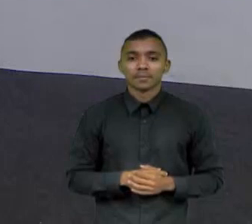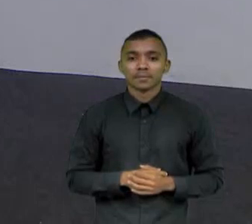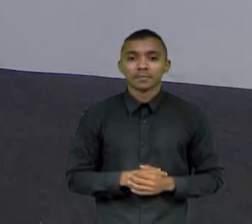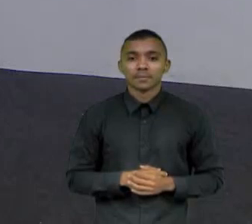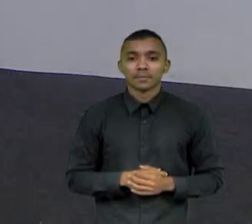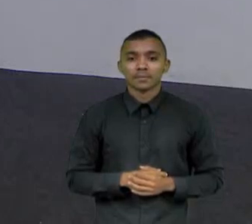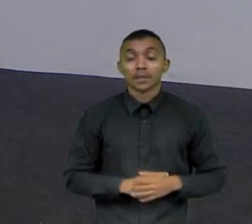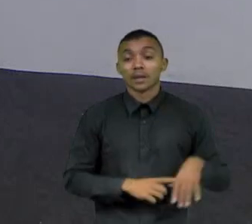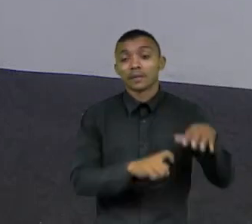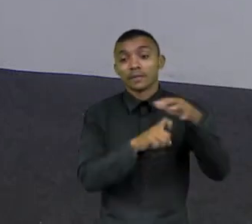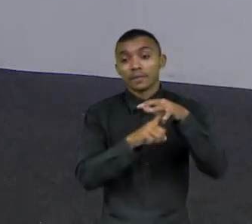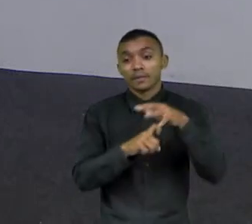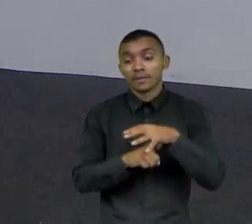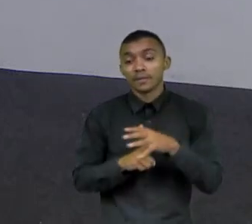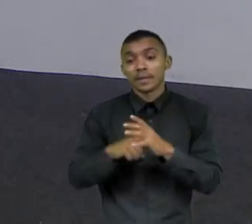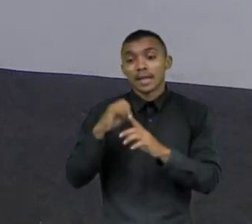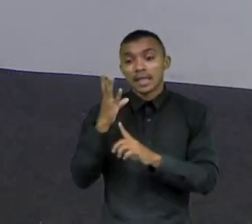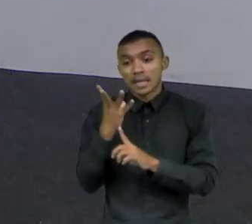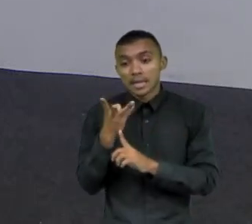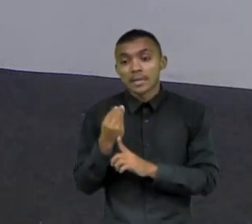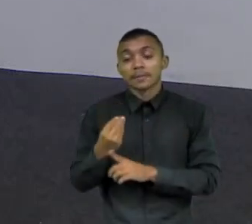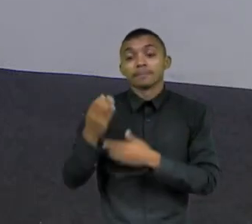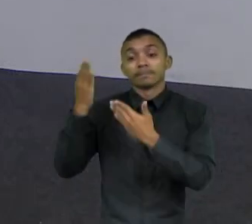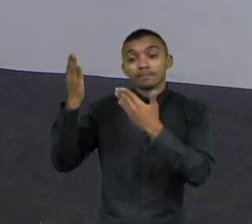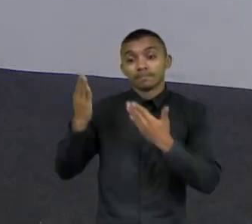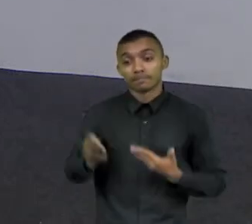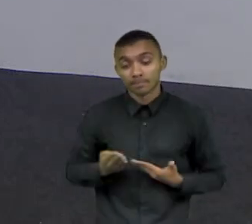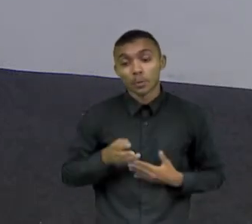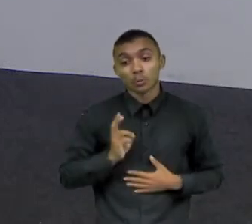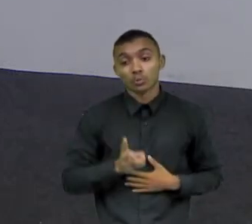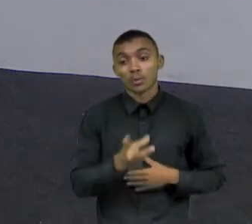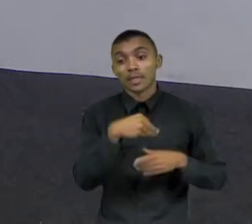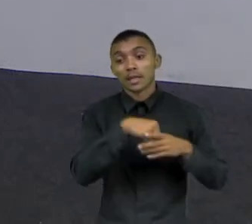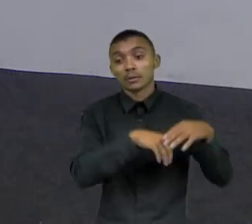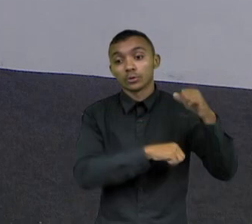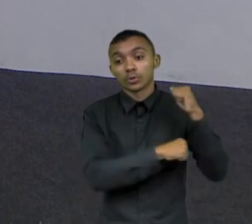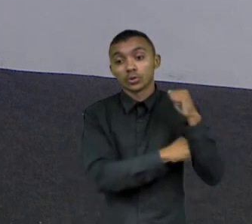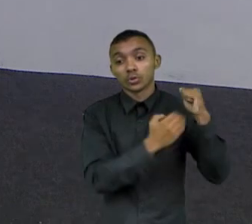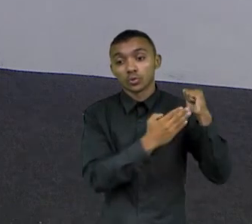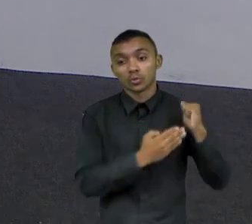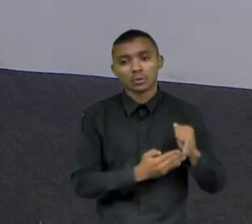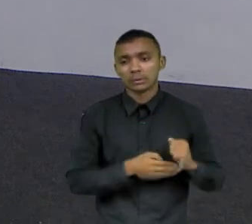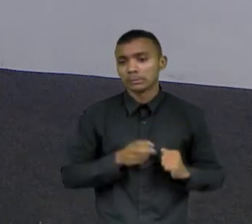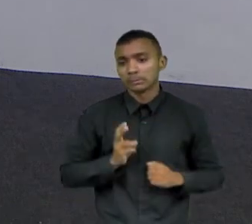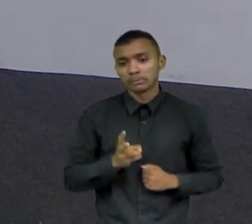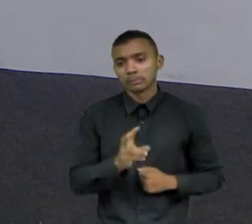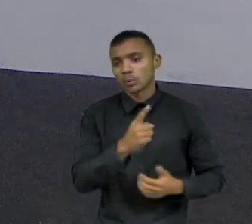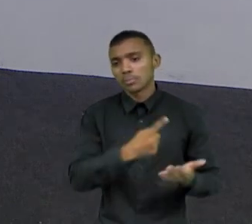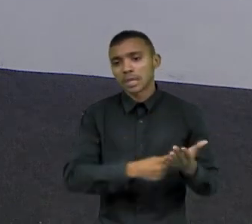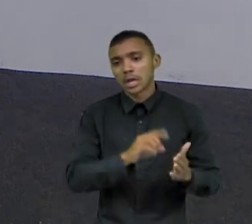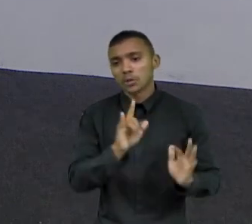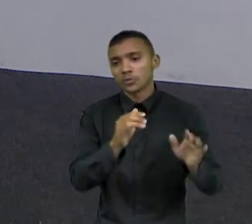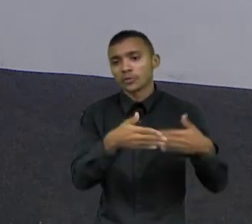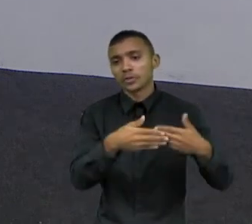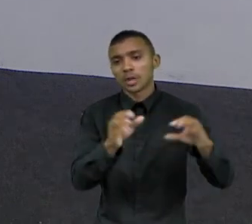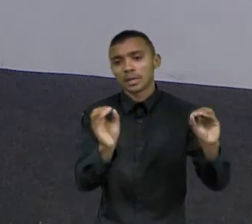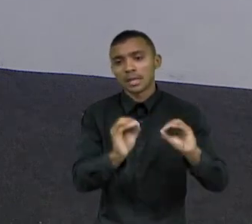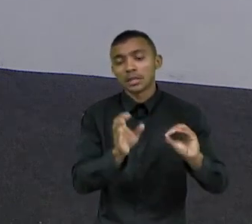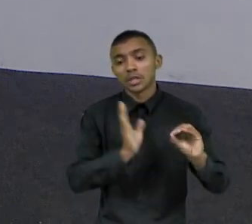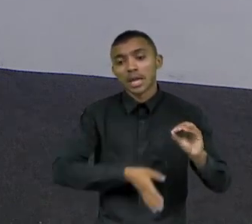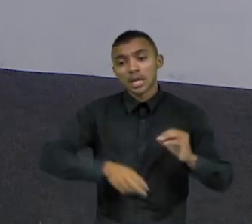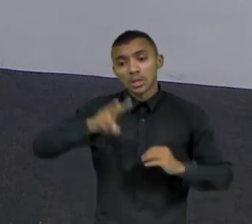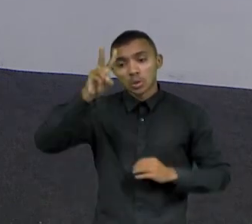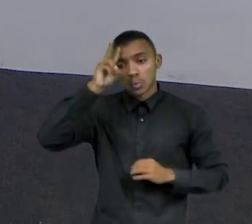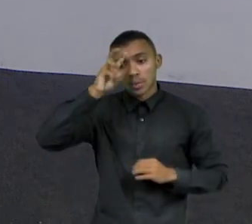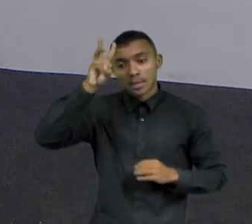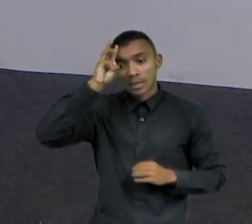A feirinha de artesanato Estrela de Iracema segue no Rio Mar Kennedy por tempo indeterminado, com funcionamento de segunda a